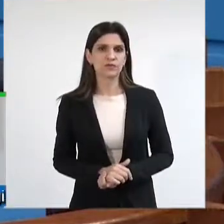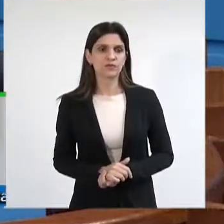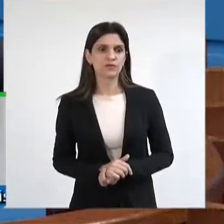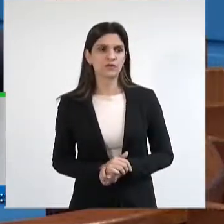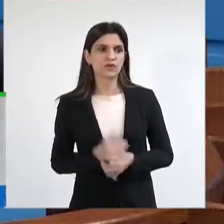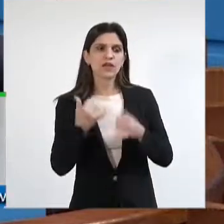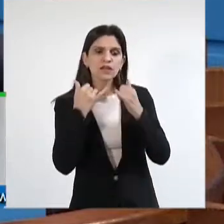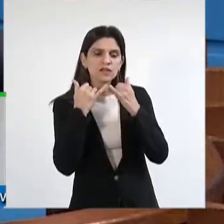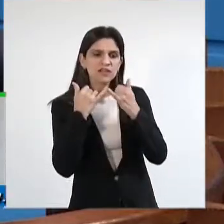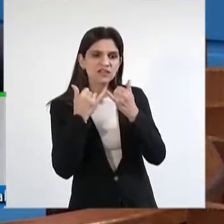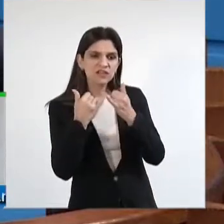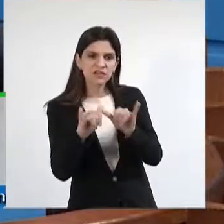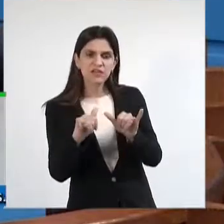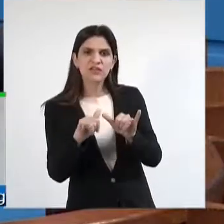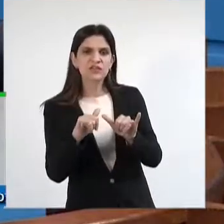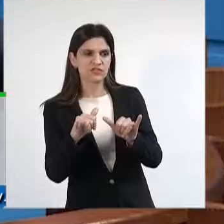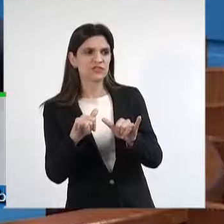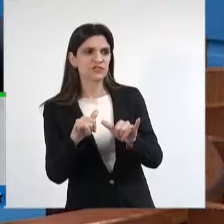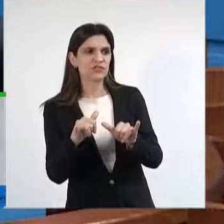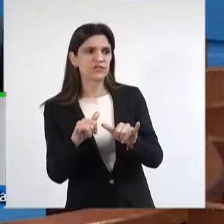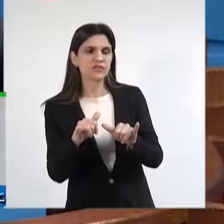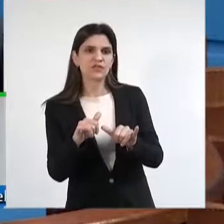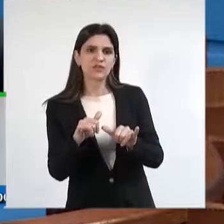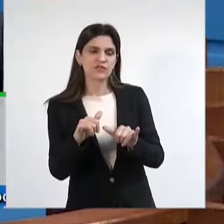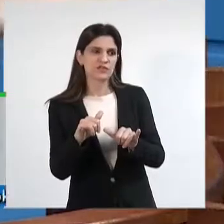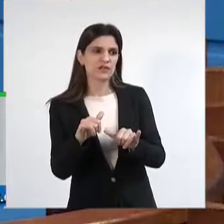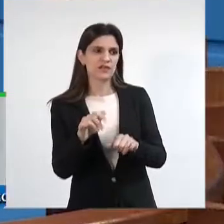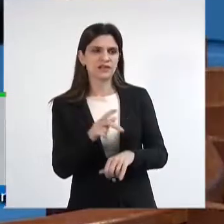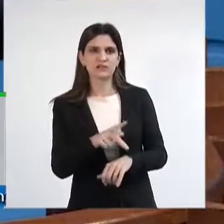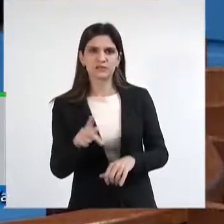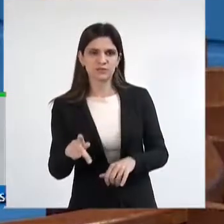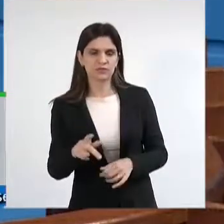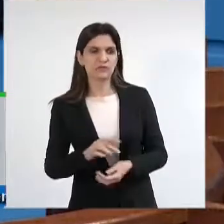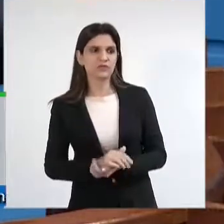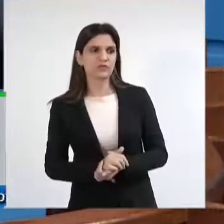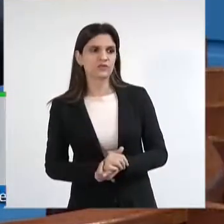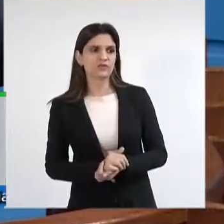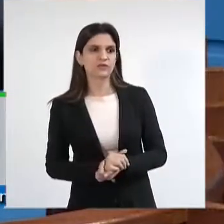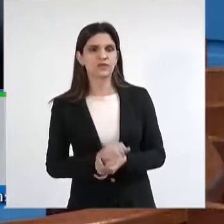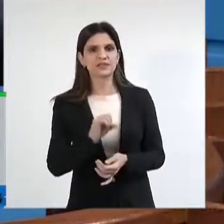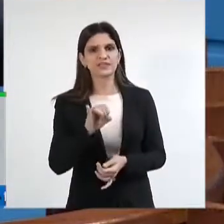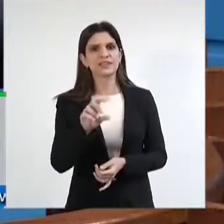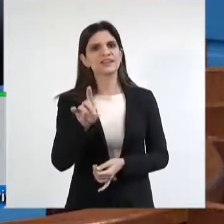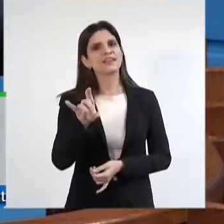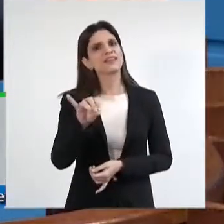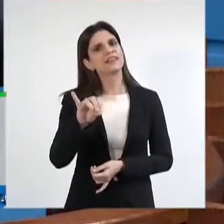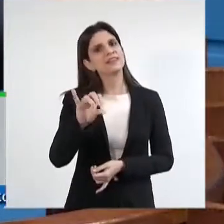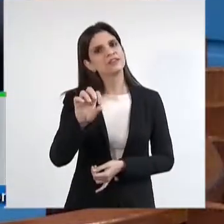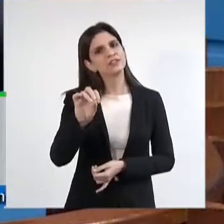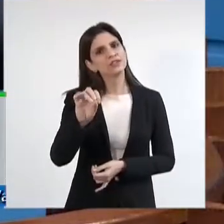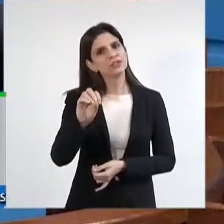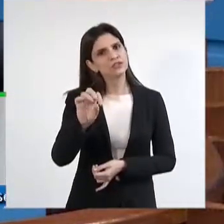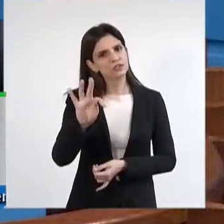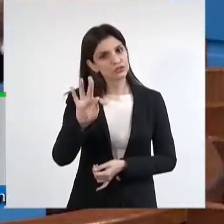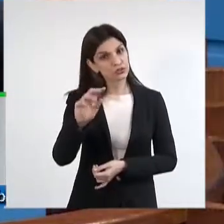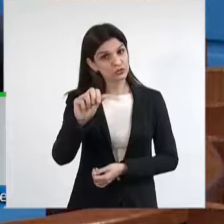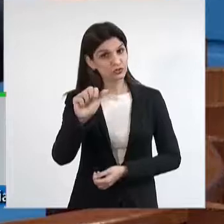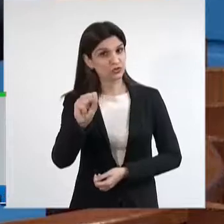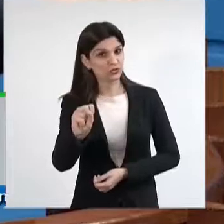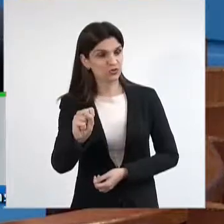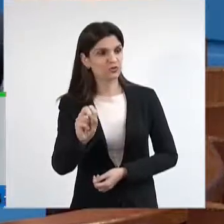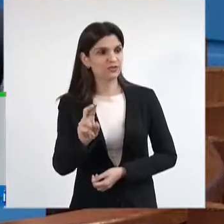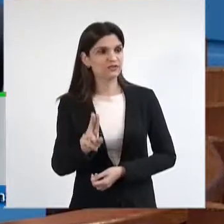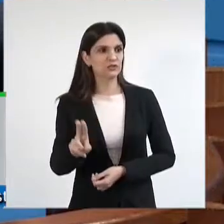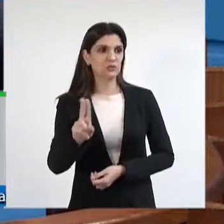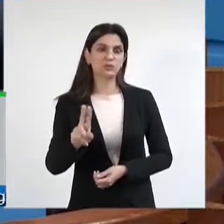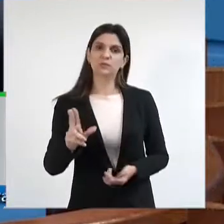de idiotas úteis. Então, nós tivemos ontem, se somar em todas as manifestações, milhões de